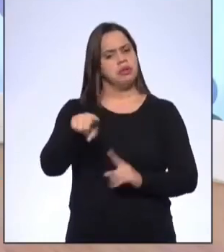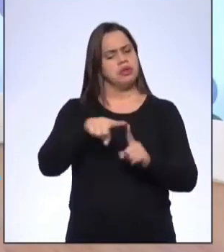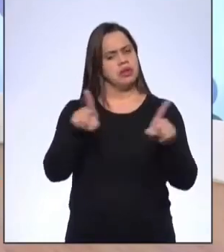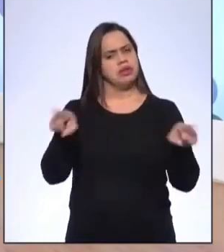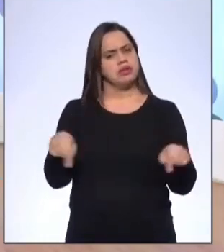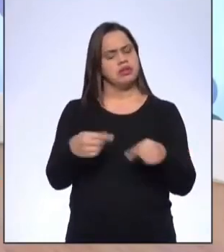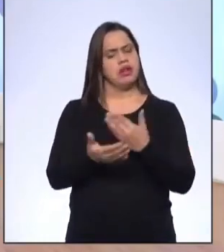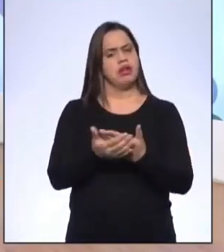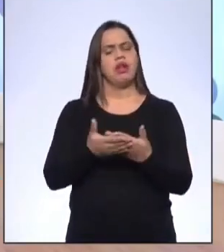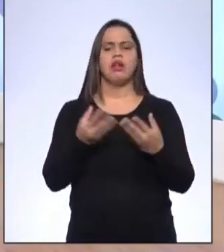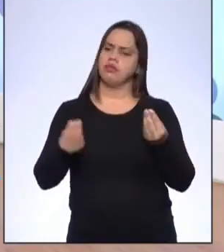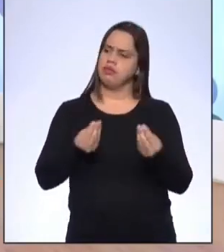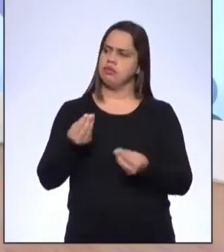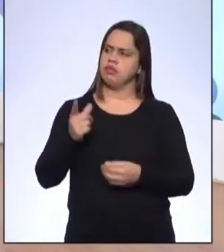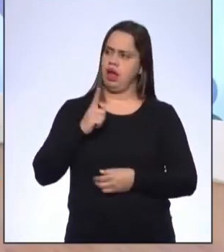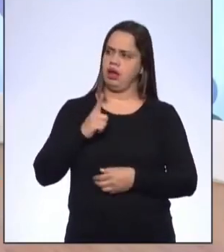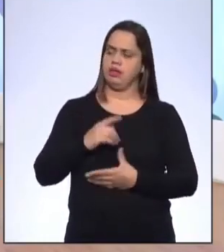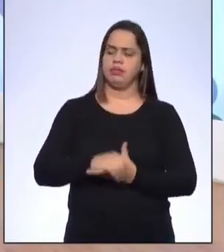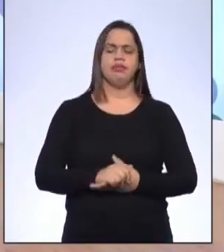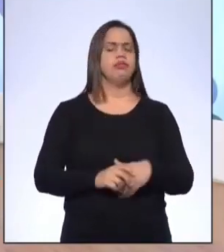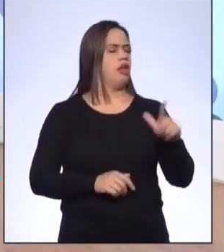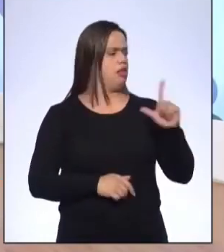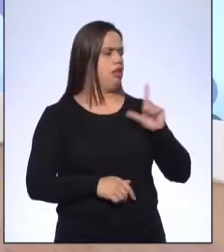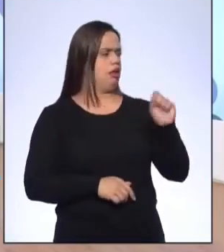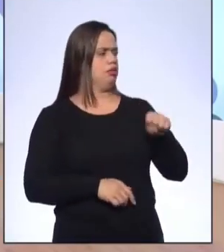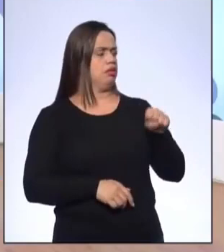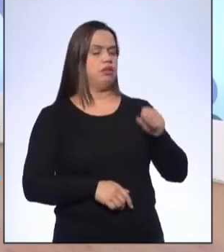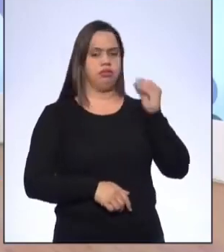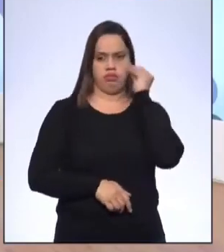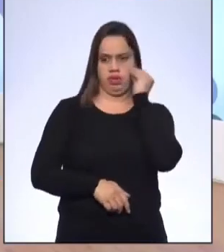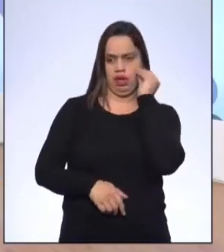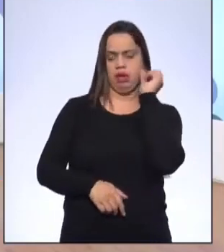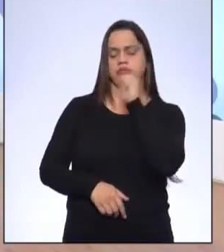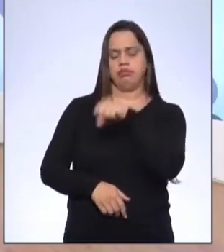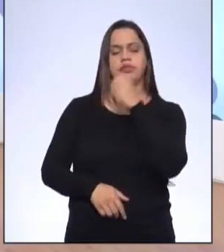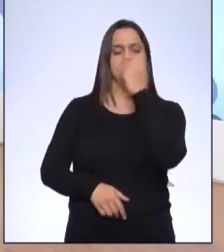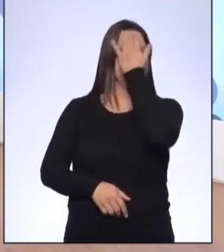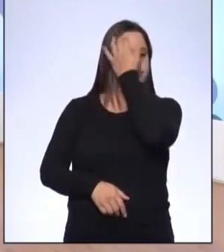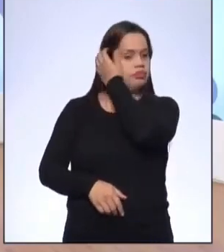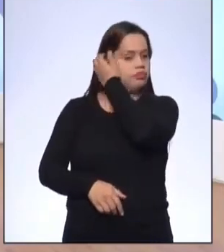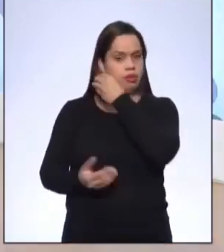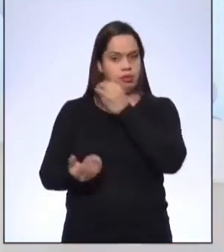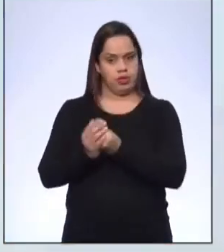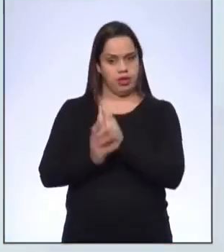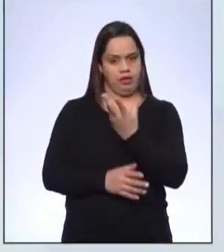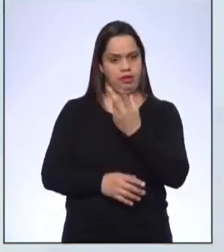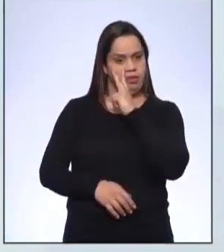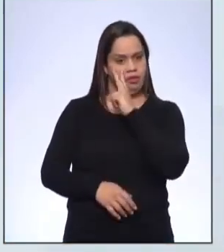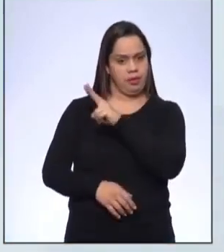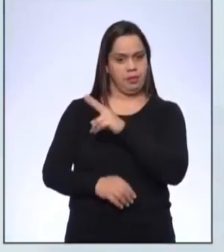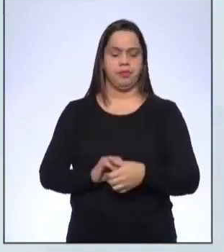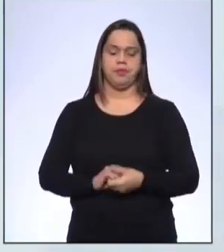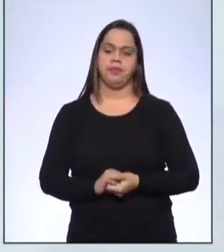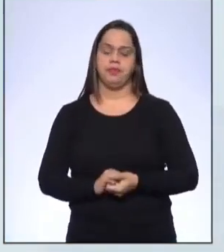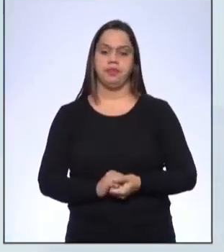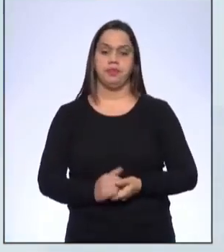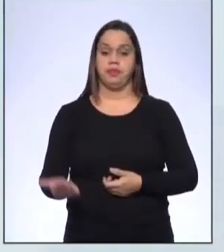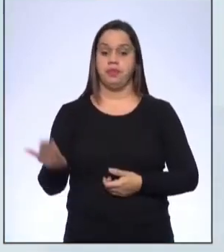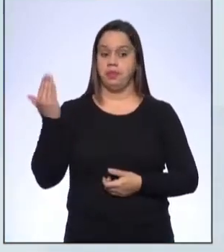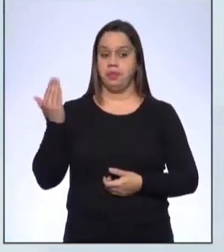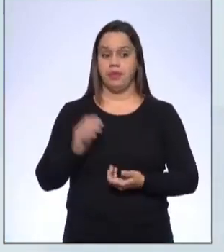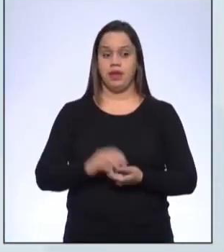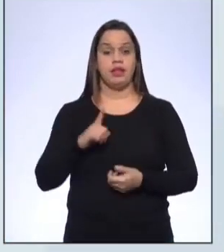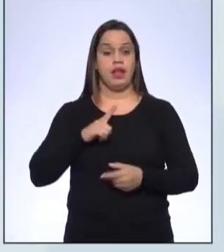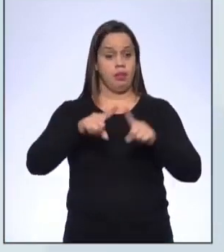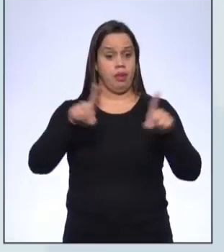Tem como? Tem. Vamos tentar? Vamos tentar? Vamos criar a situação? Olha lá. Em uma classe